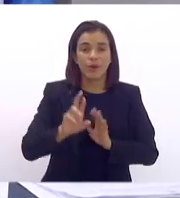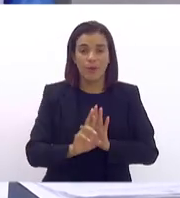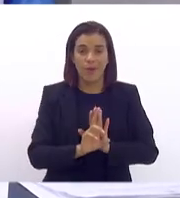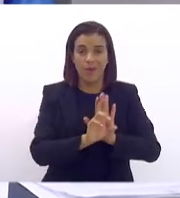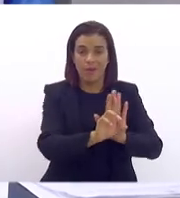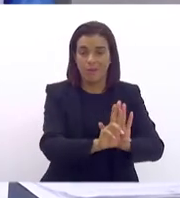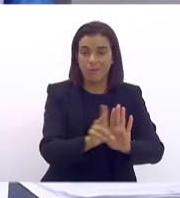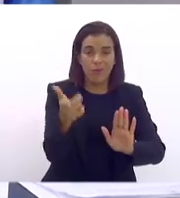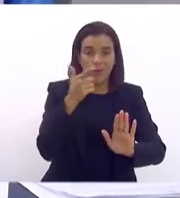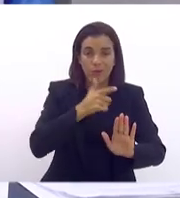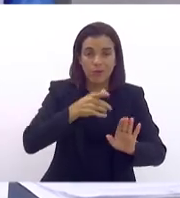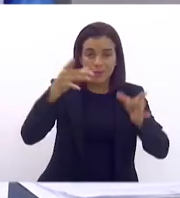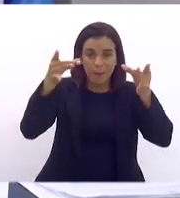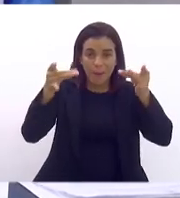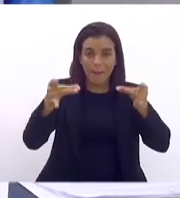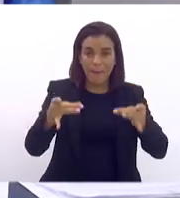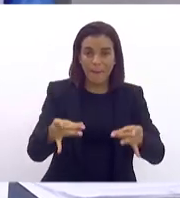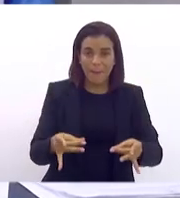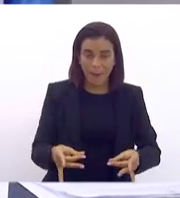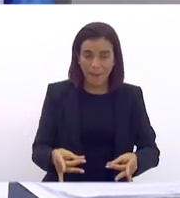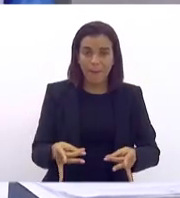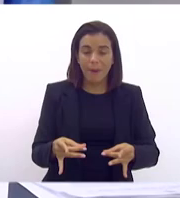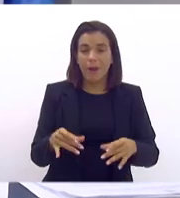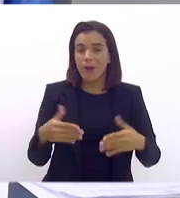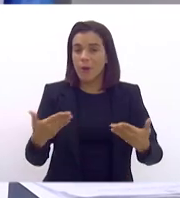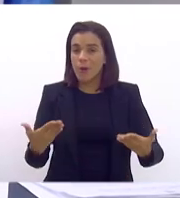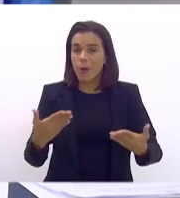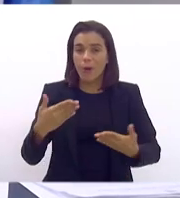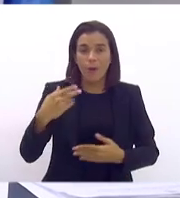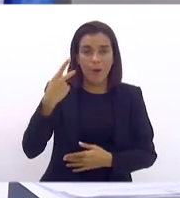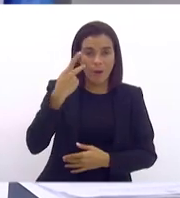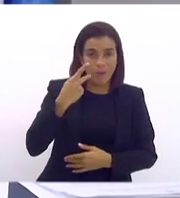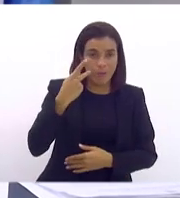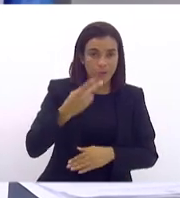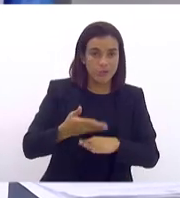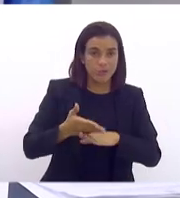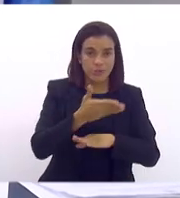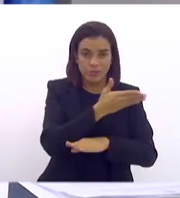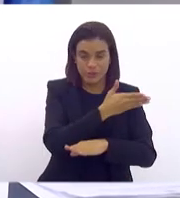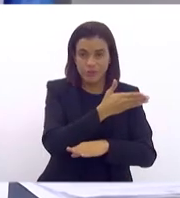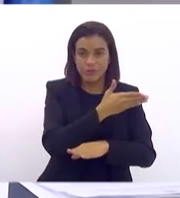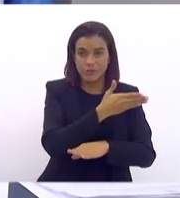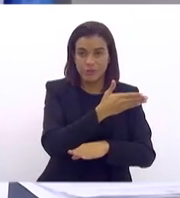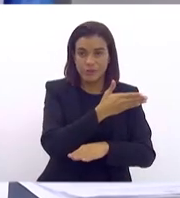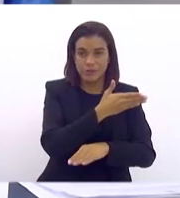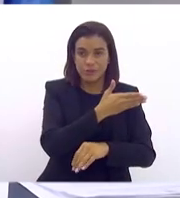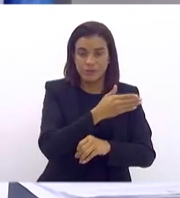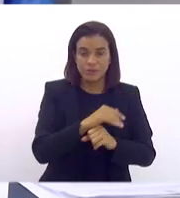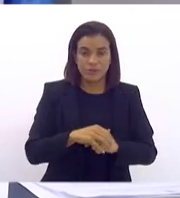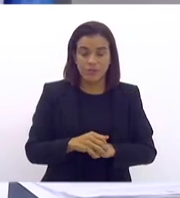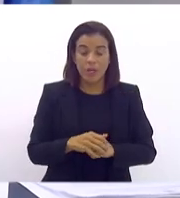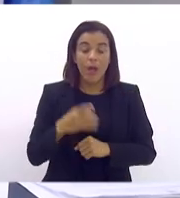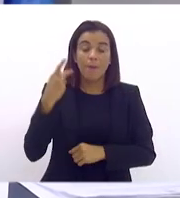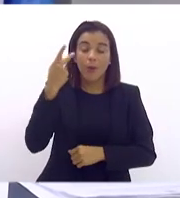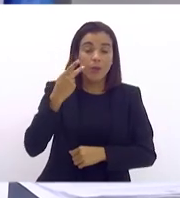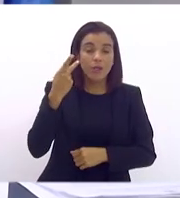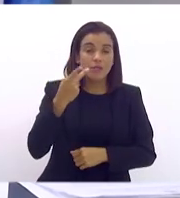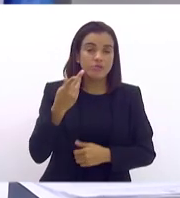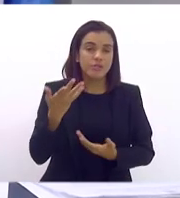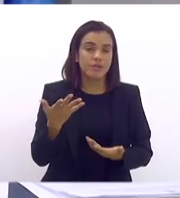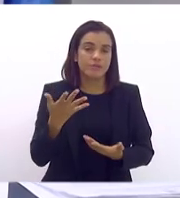pôde apresentar concretamente qual seria a política diante de um